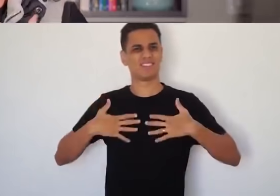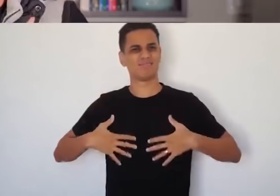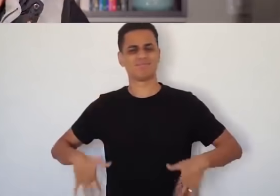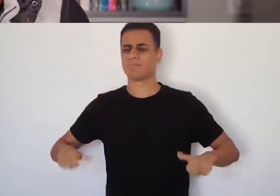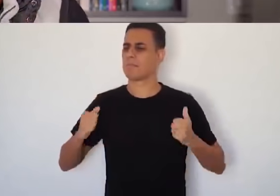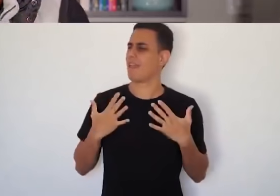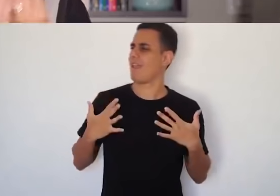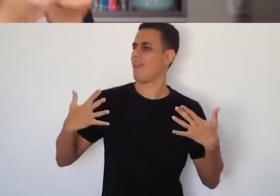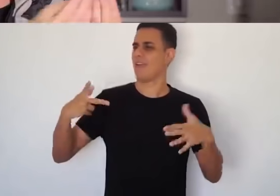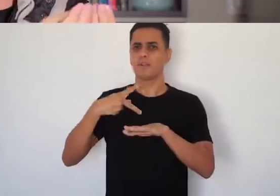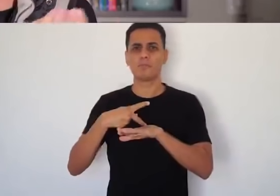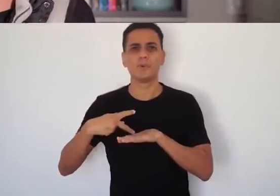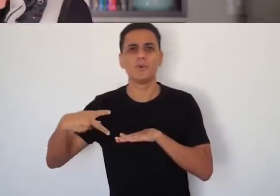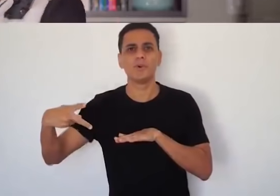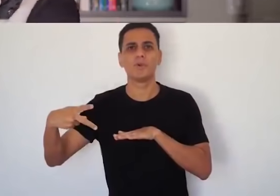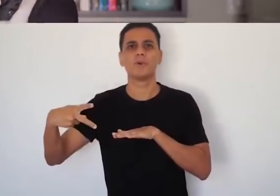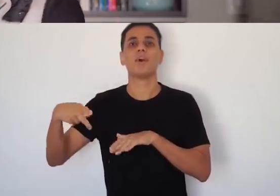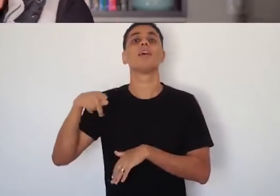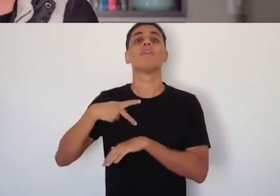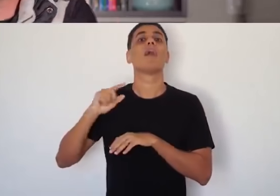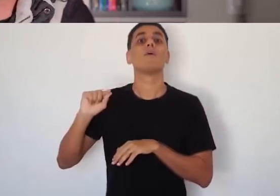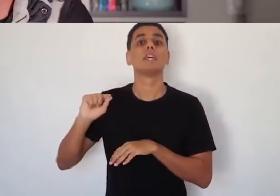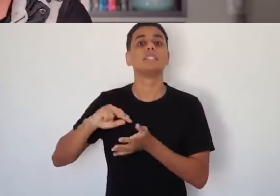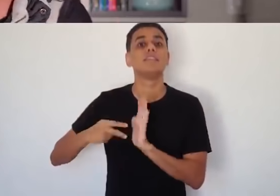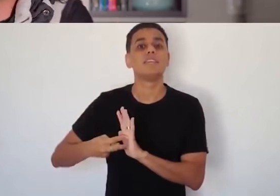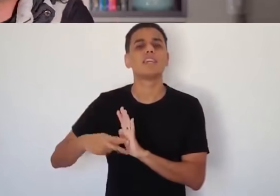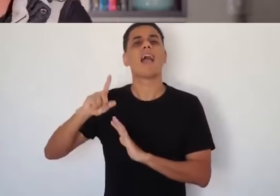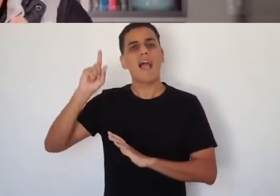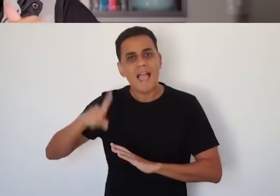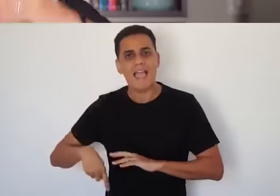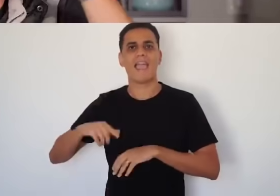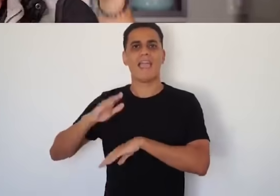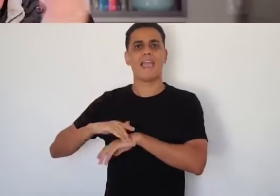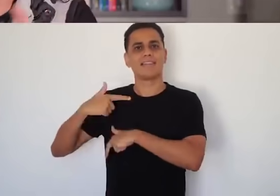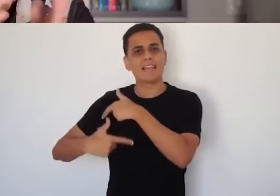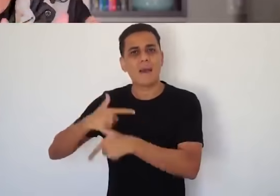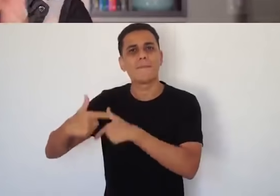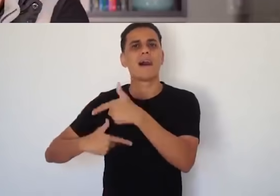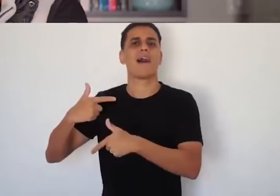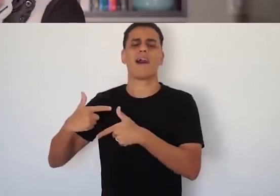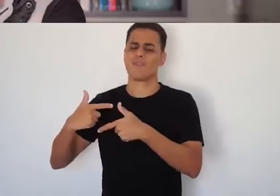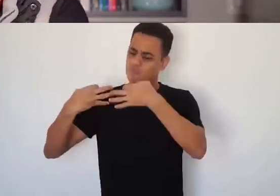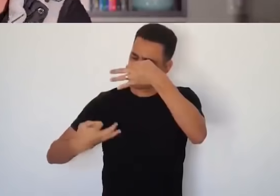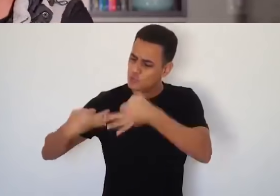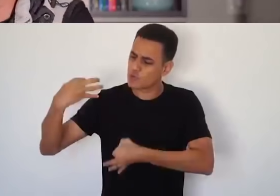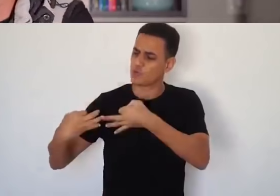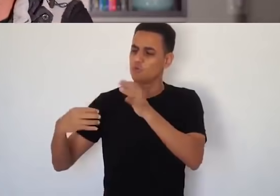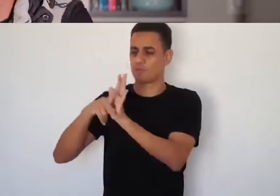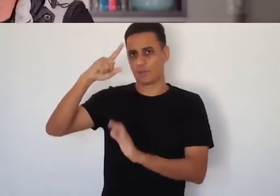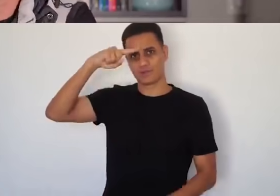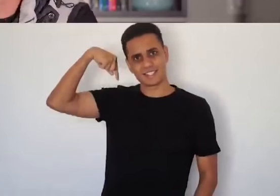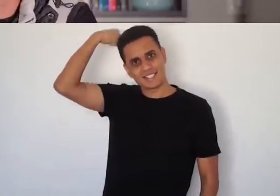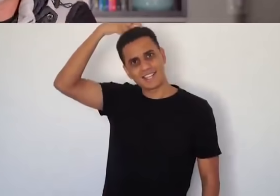perceber que tipo de fé nós temos vivido. Se é uma fé grega, conceitual ou se é uma fé judaica